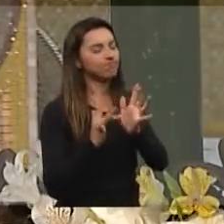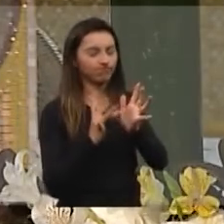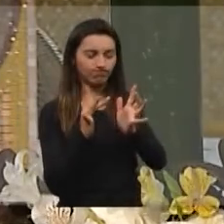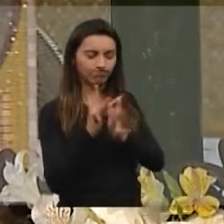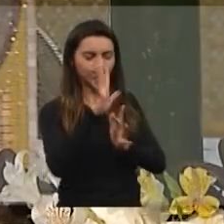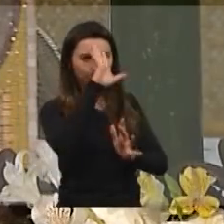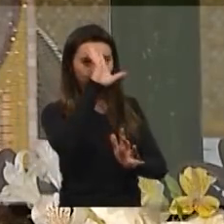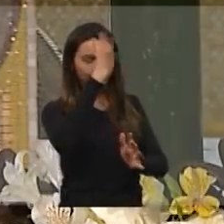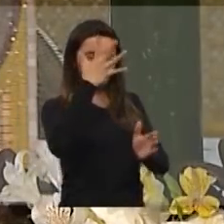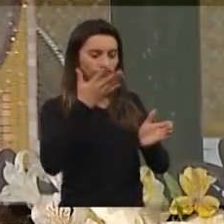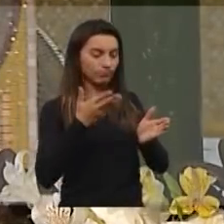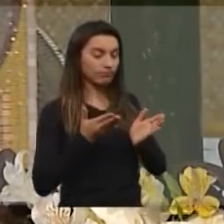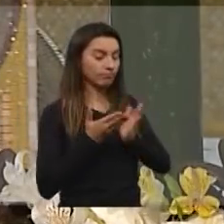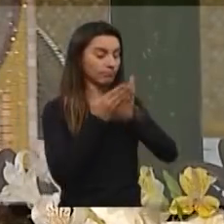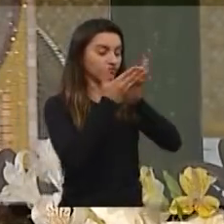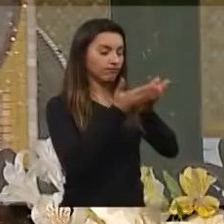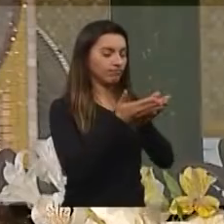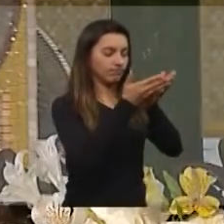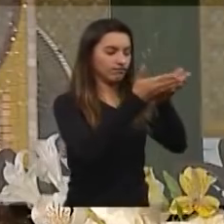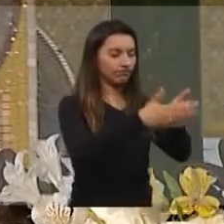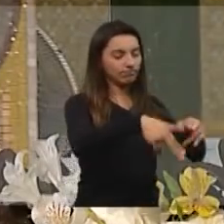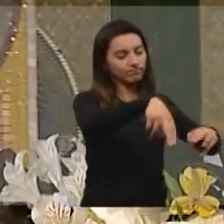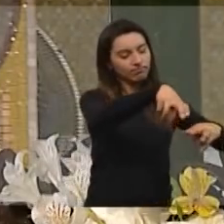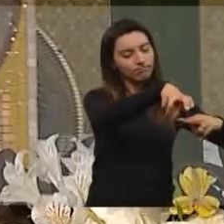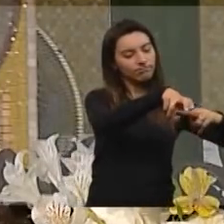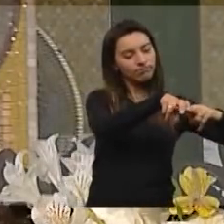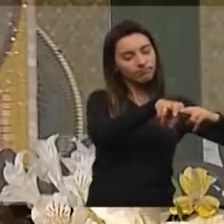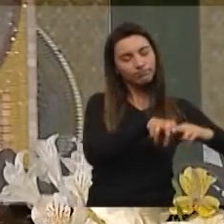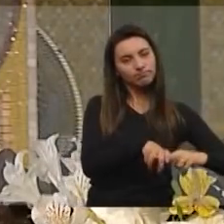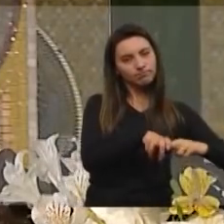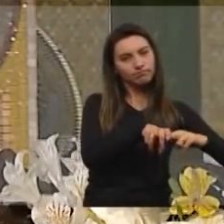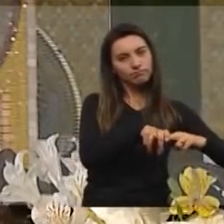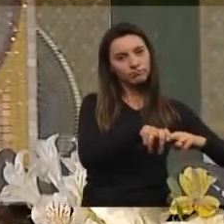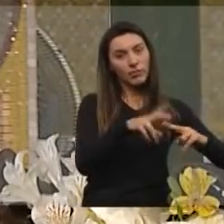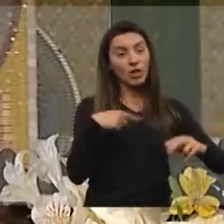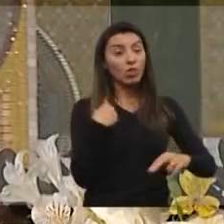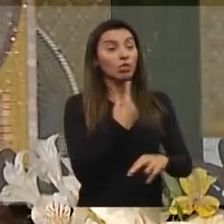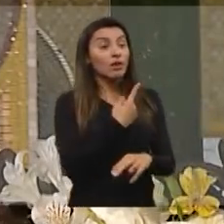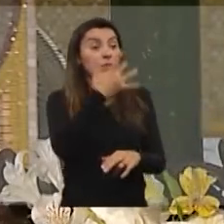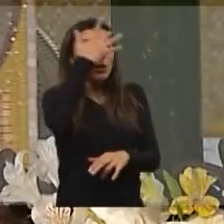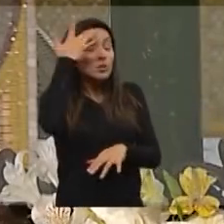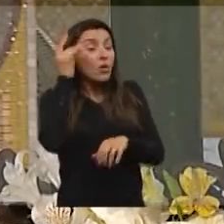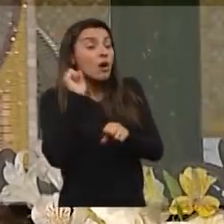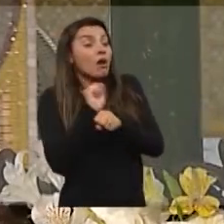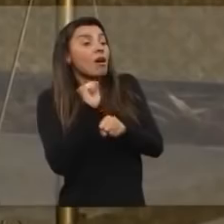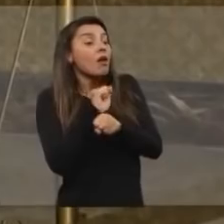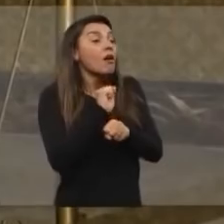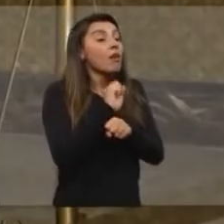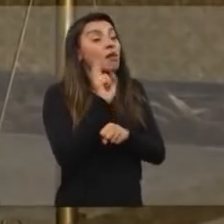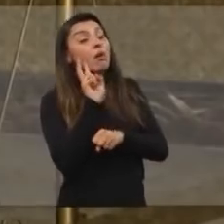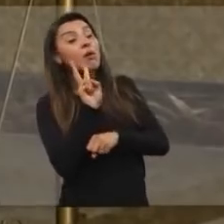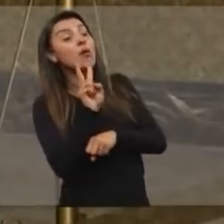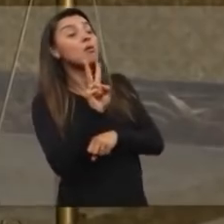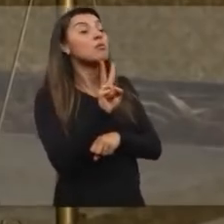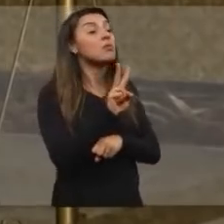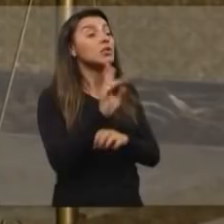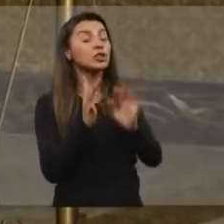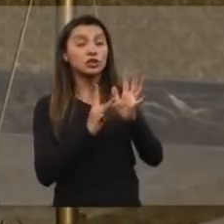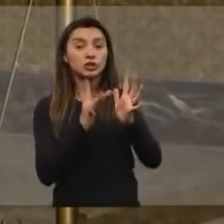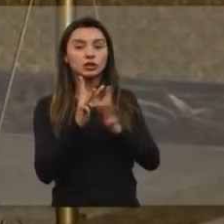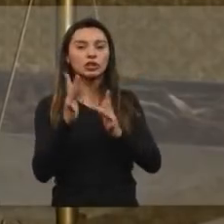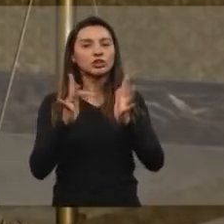entrou numa barca e sentou-se enquanto a multidão ficava de pé na praia e